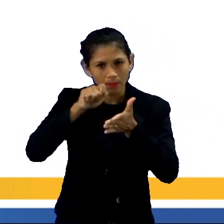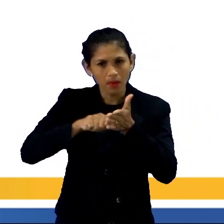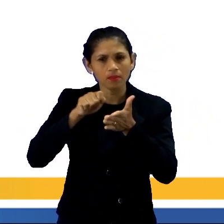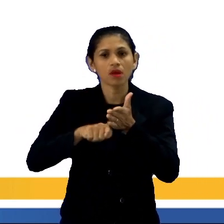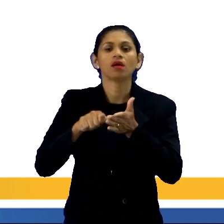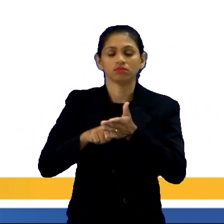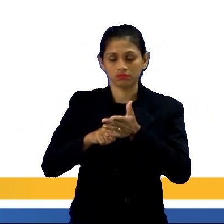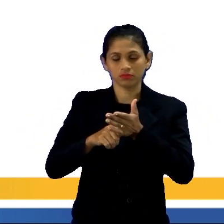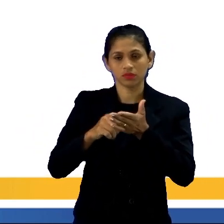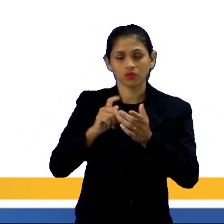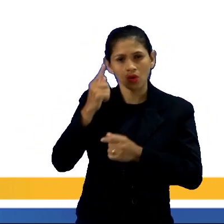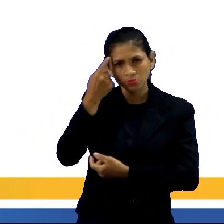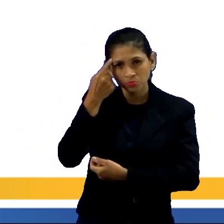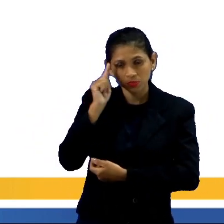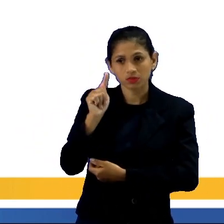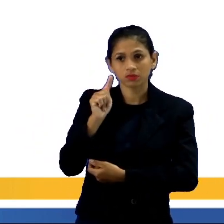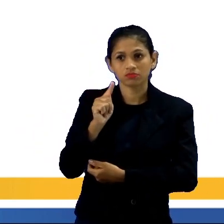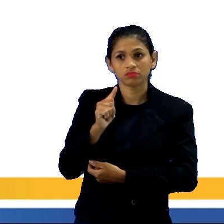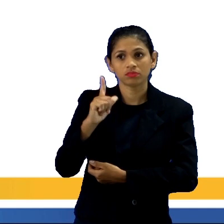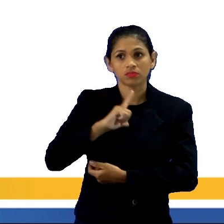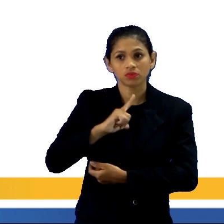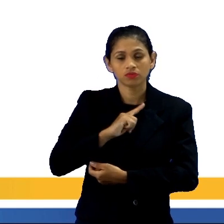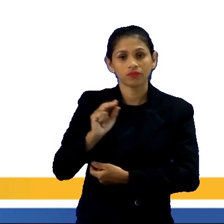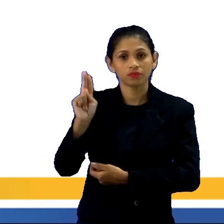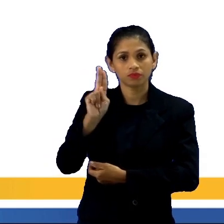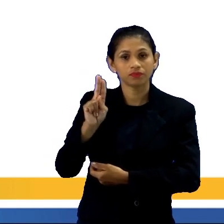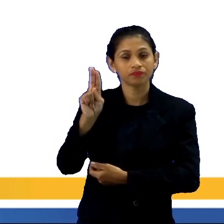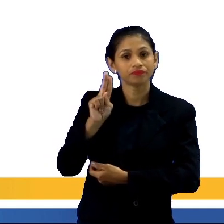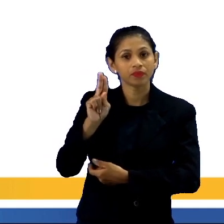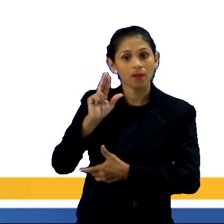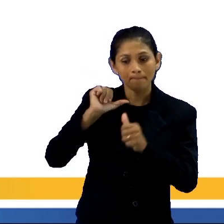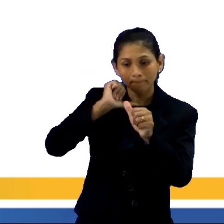que foram criadas e tiveram o seu uso